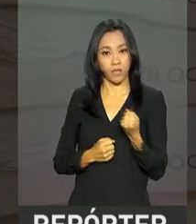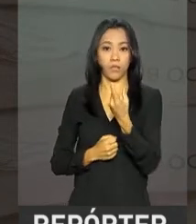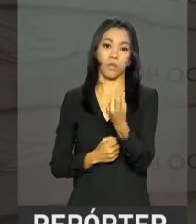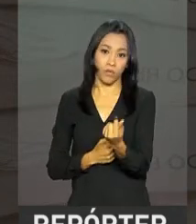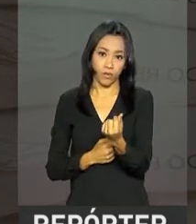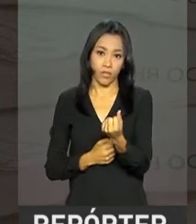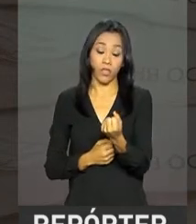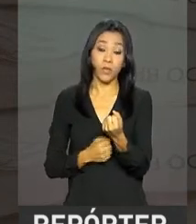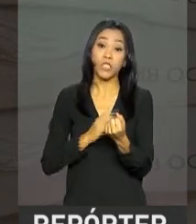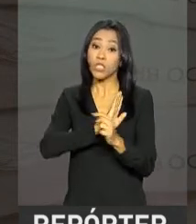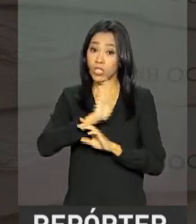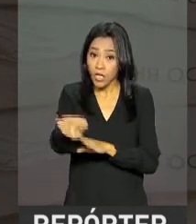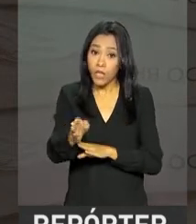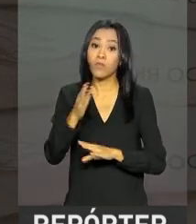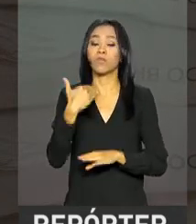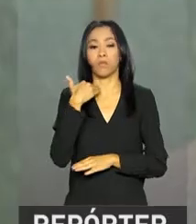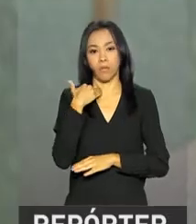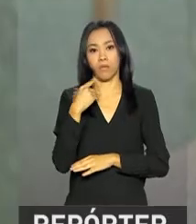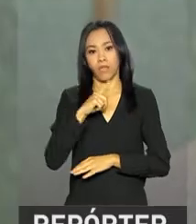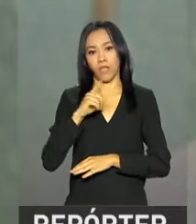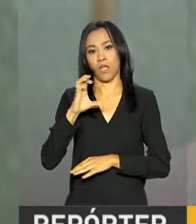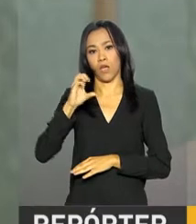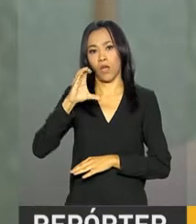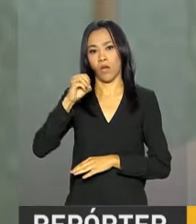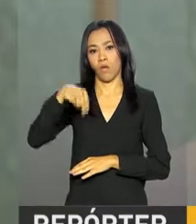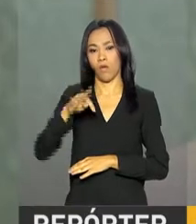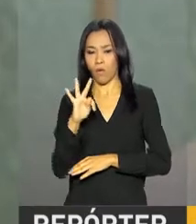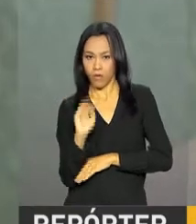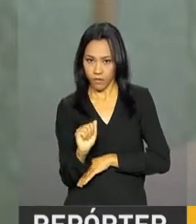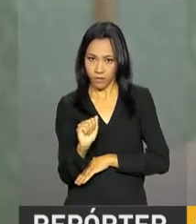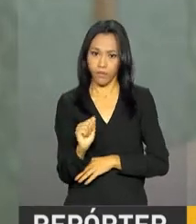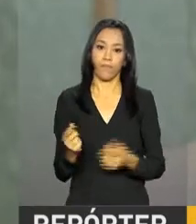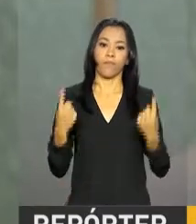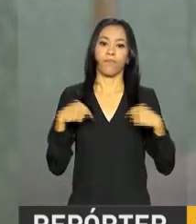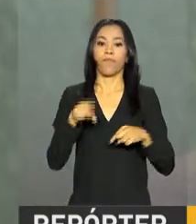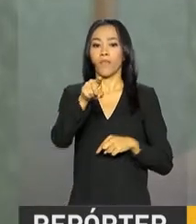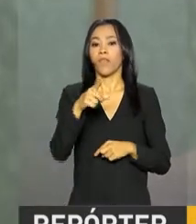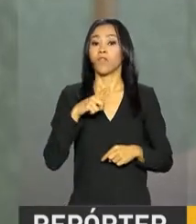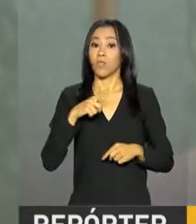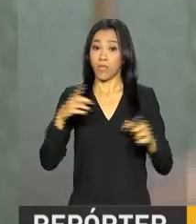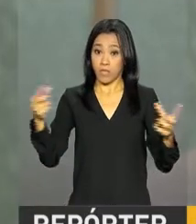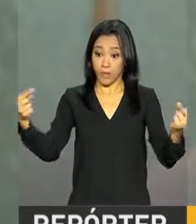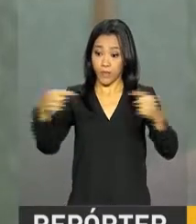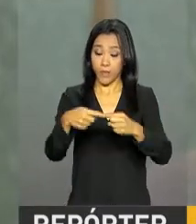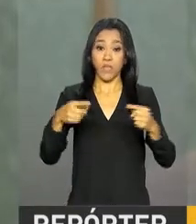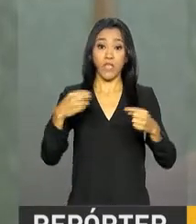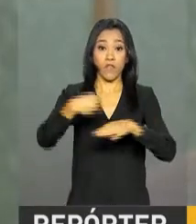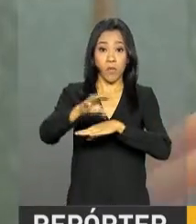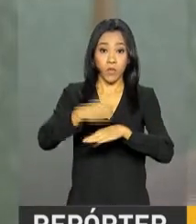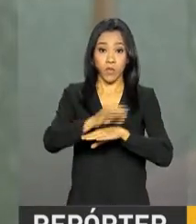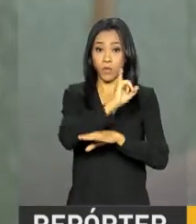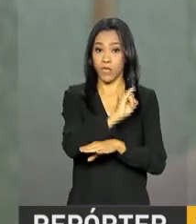nos bancos onde têm contas a gente está trabalhando pra cruzar os bancos de dados do inss com os bancos de dados